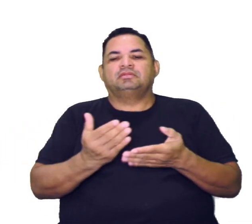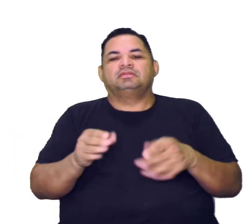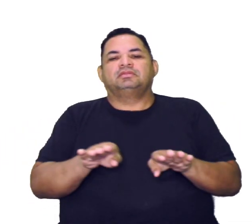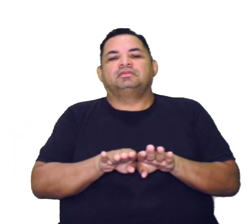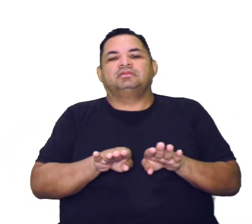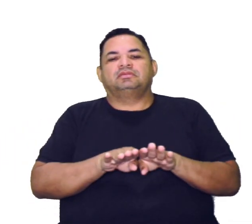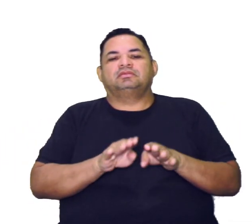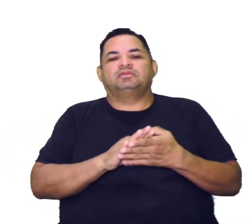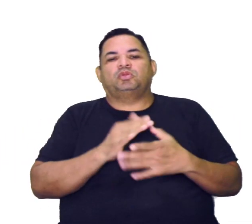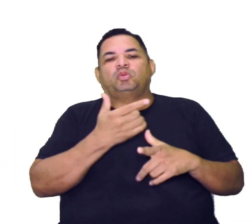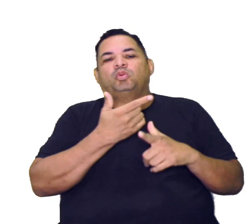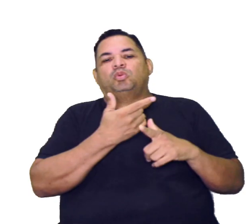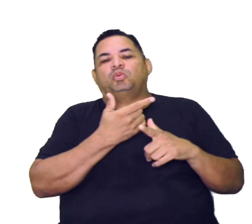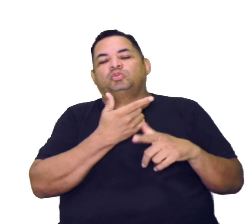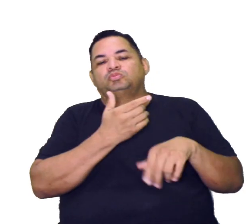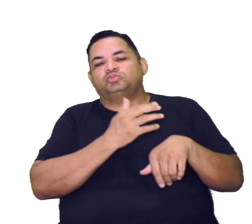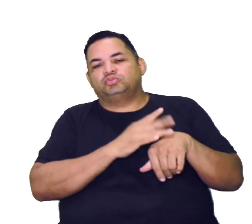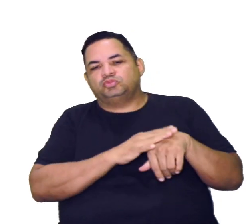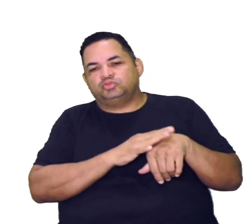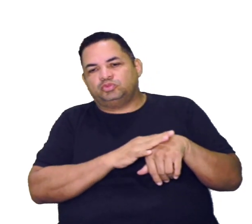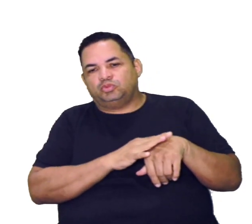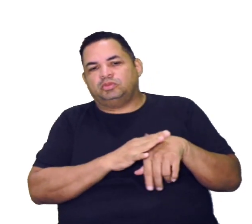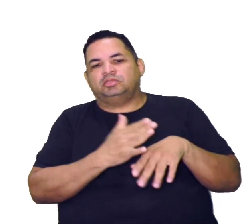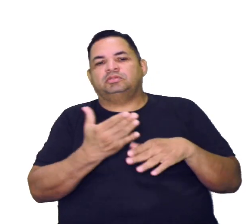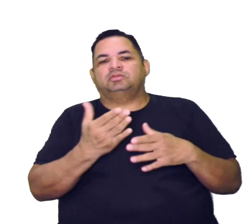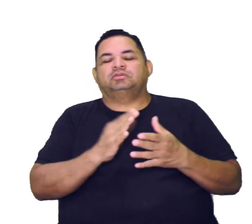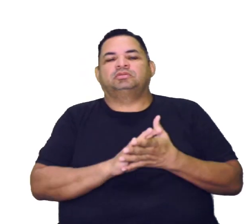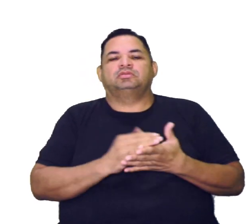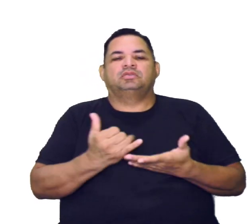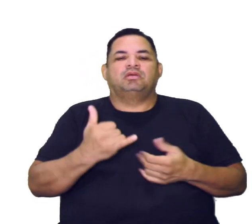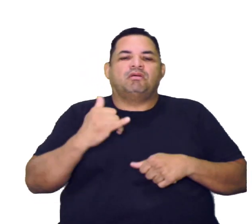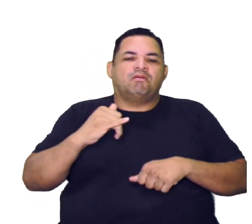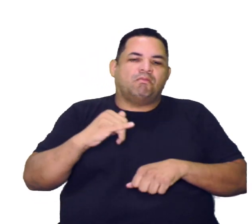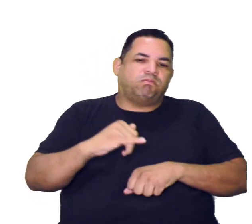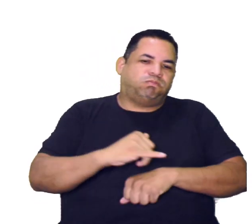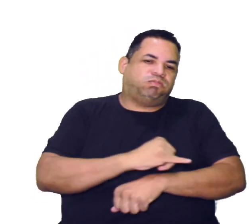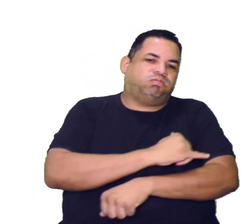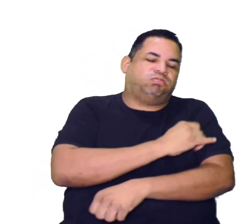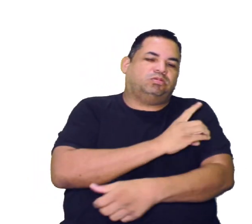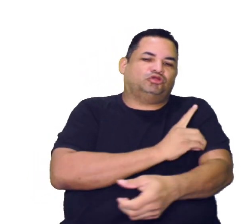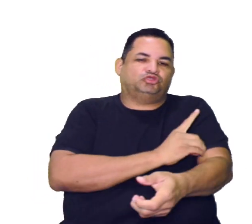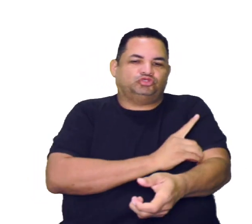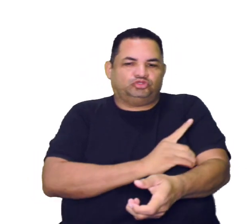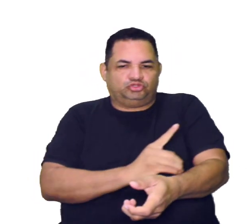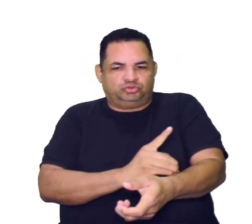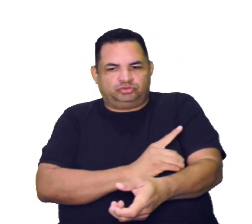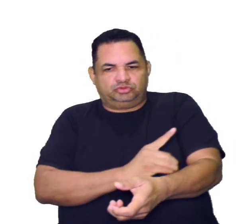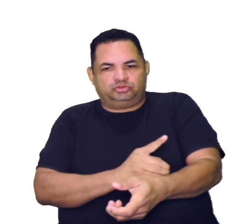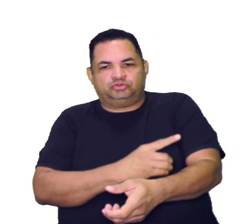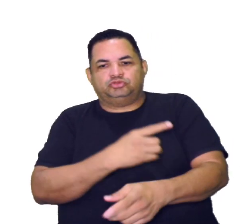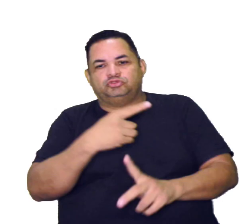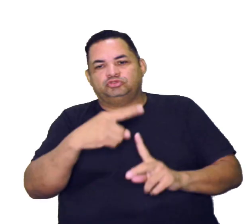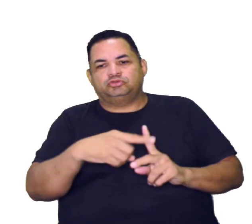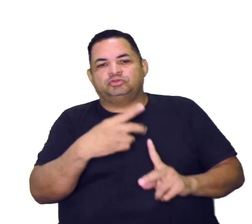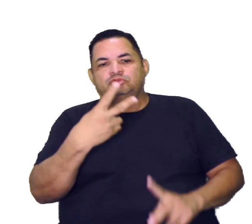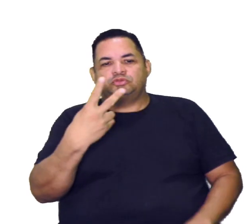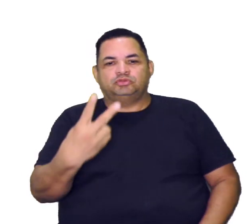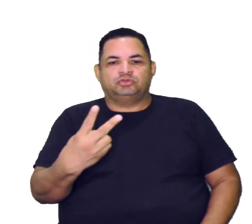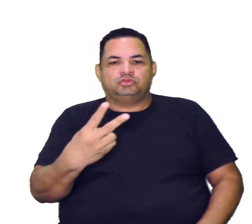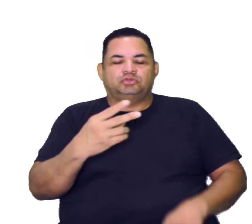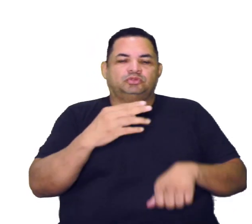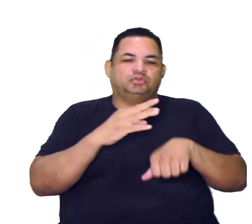trazer sim essas doenças crônicas que eu mencionei agora há pouco. Trazer obesidade, trazer diabetes tipo